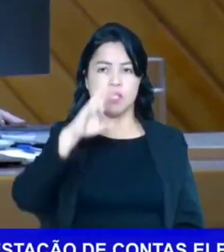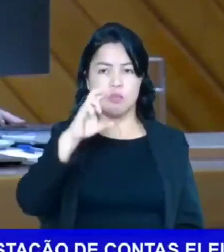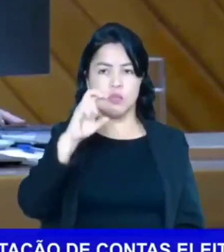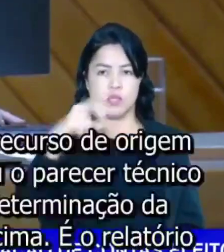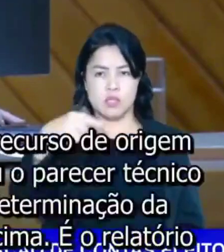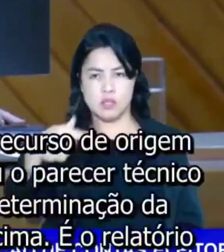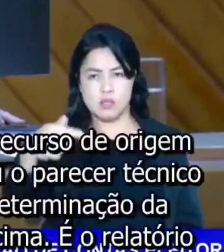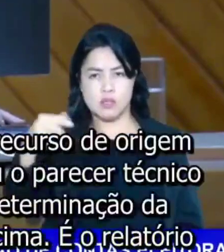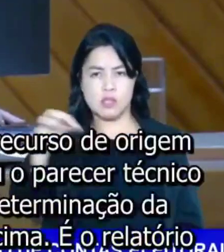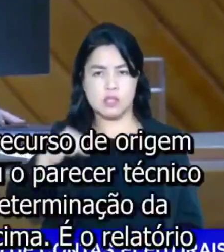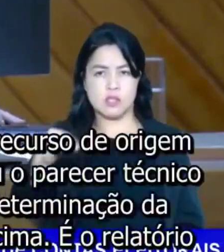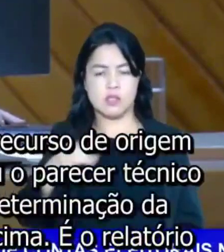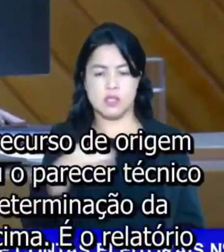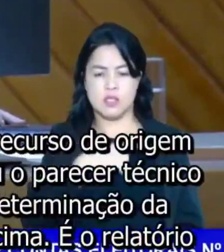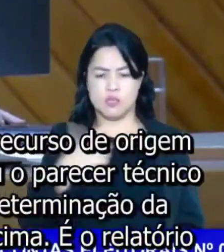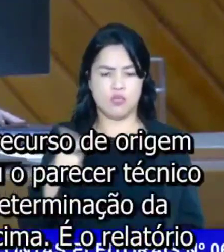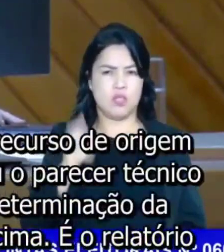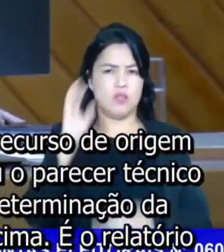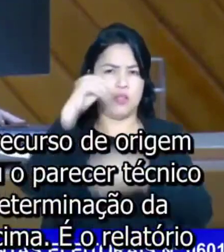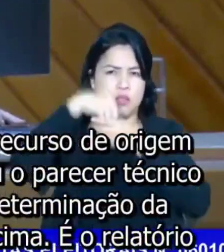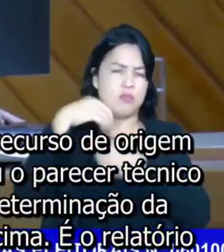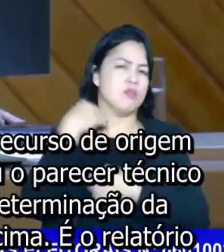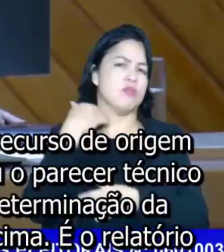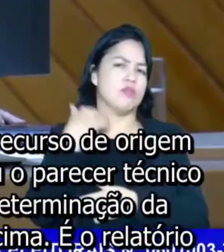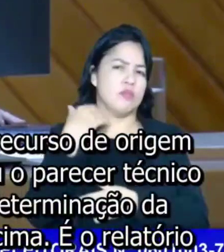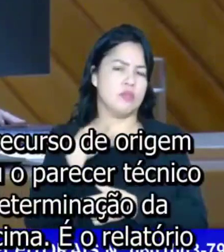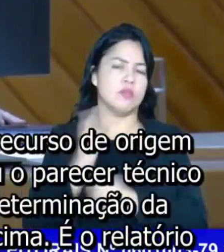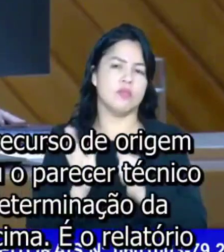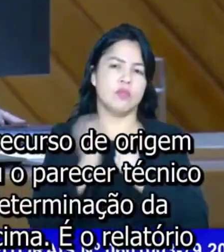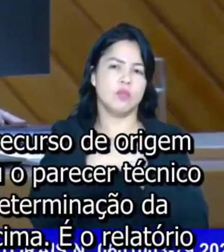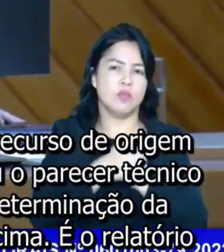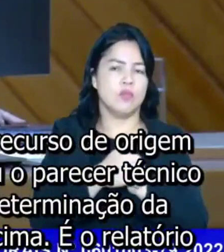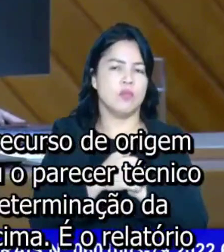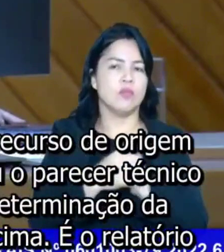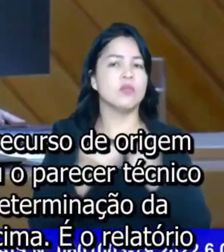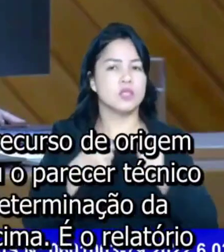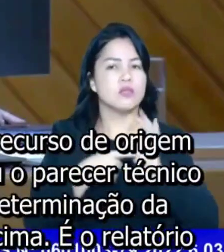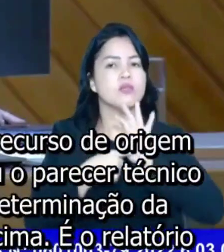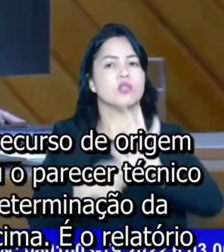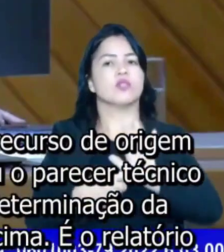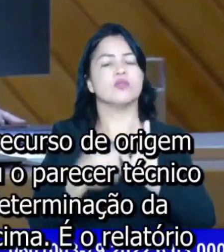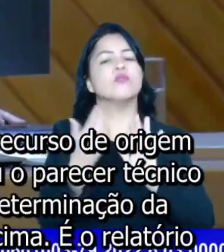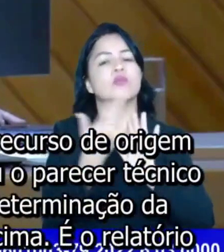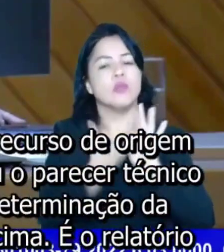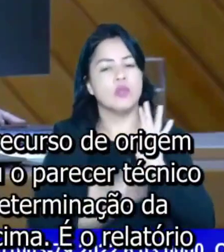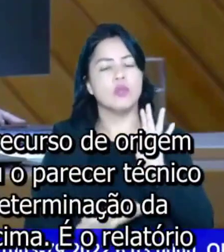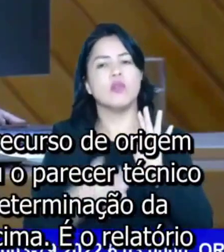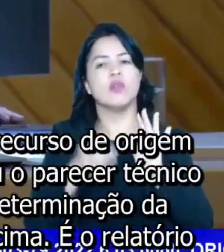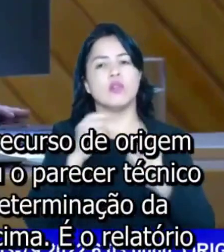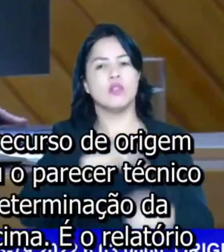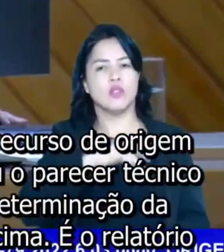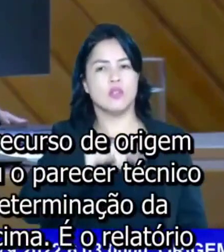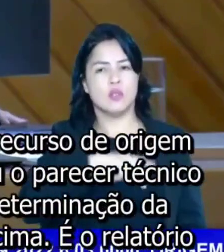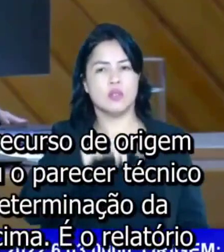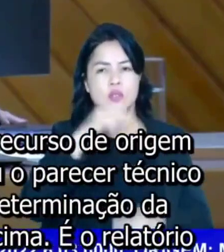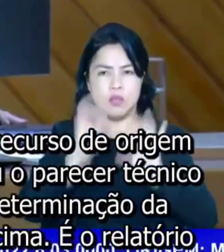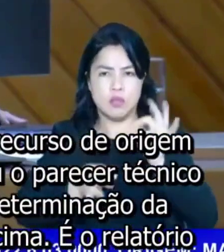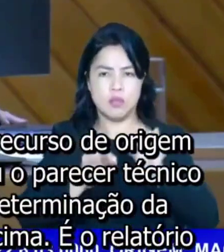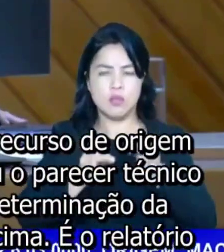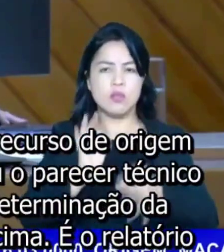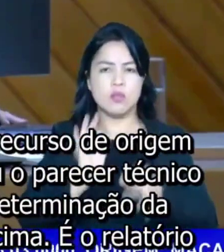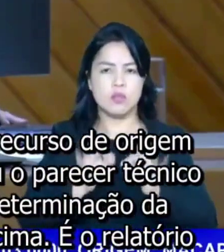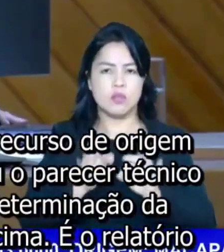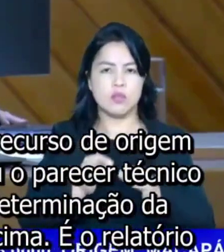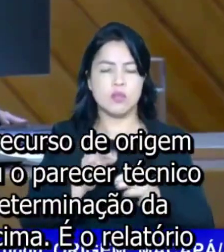247,57, que não circulou em conta bancária, o que caracteriza recurso de origem não identificada. O Ministério Público Eleitoral acompanhou o